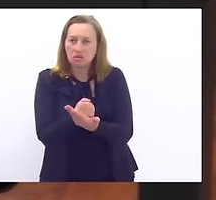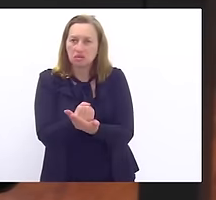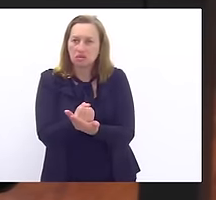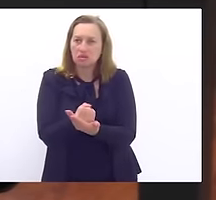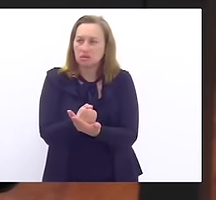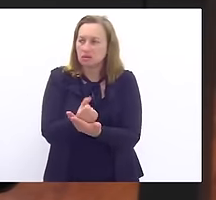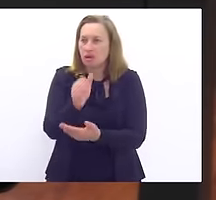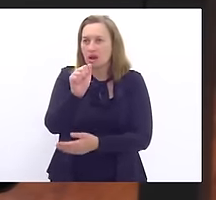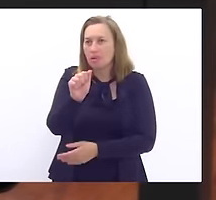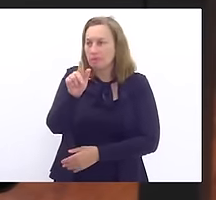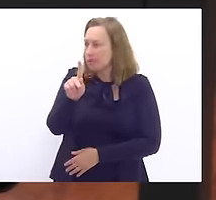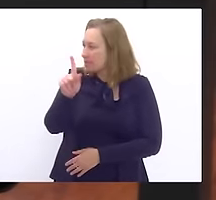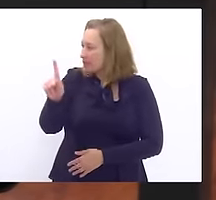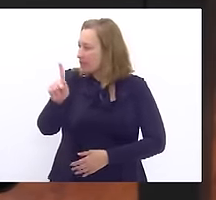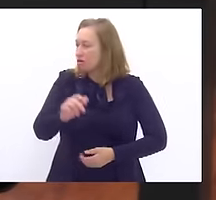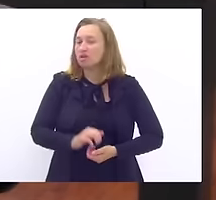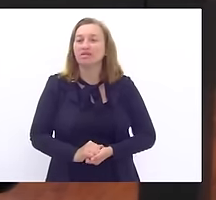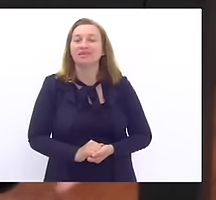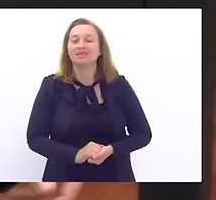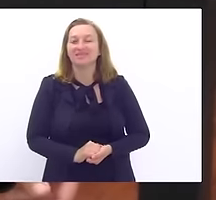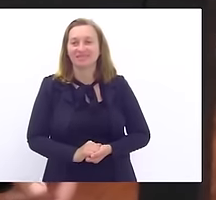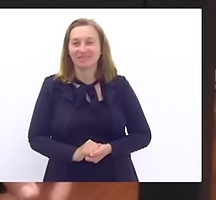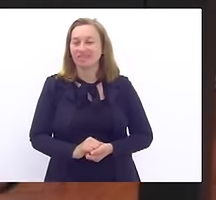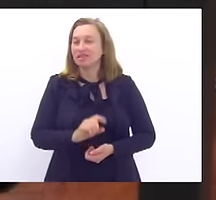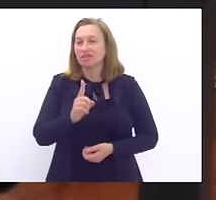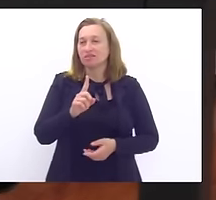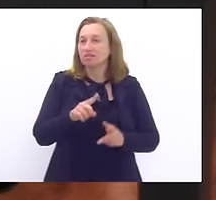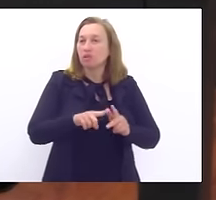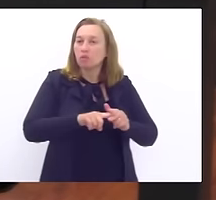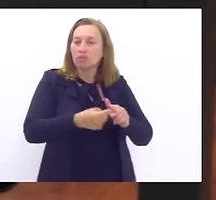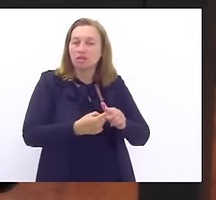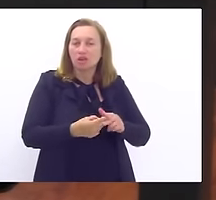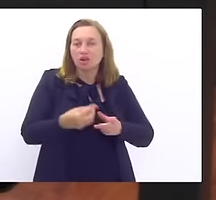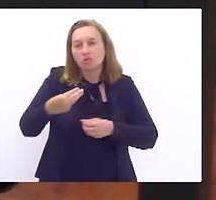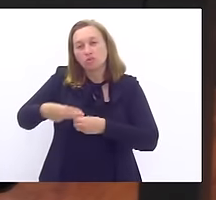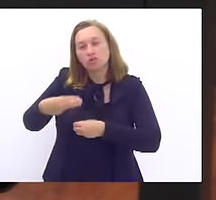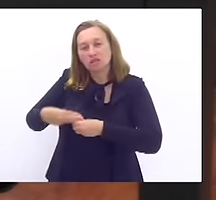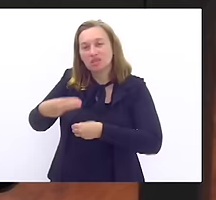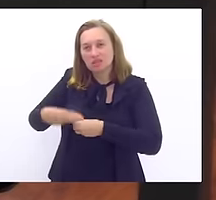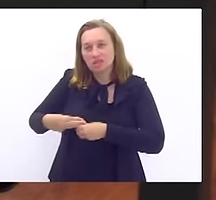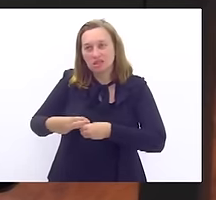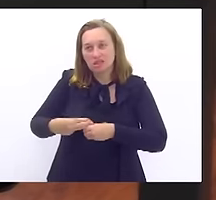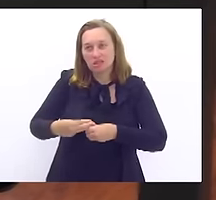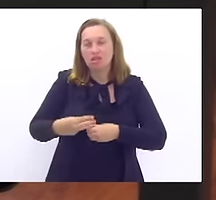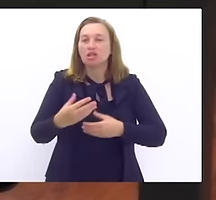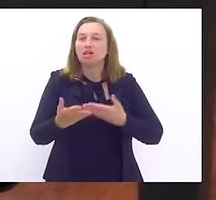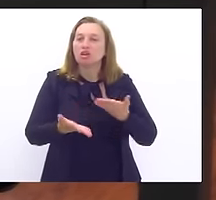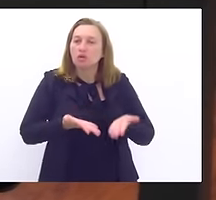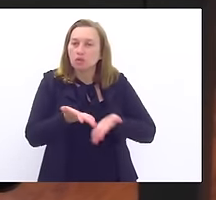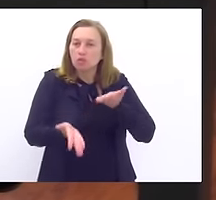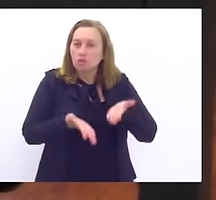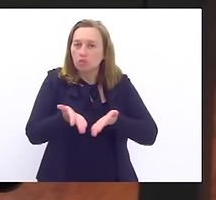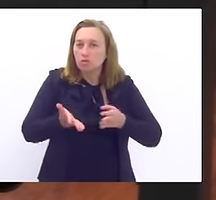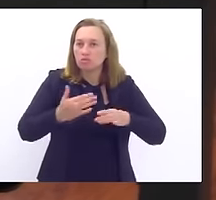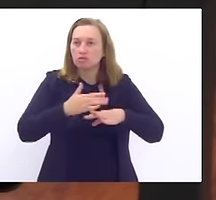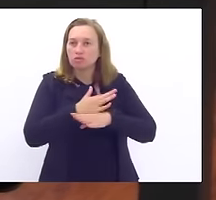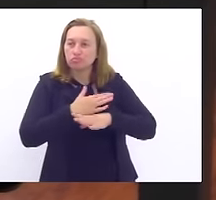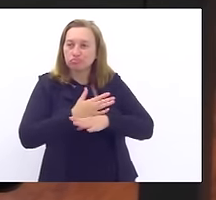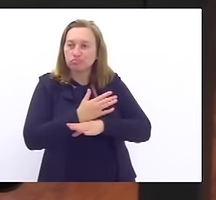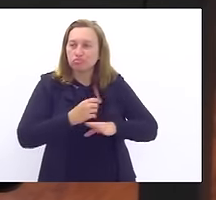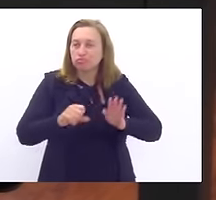se esse aplicativo pela lei não tá regular no município que é Quem trata de mobilidade urbana por força de uma lei federal